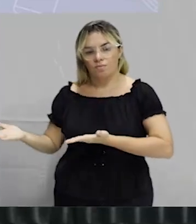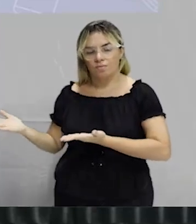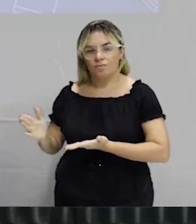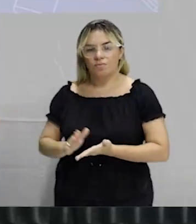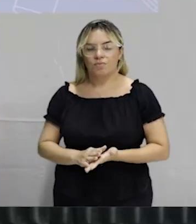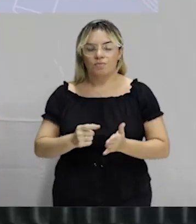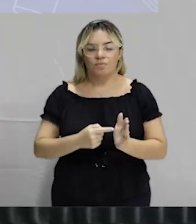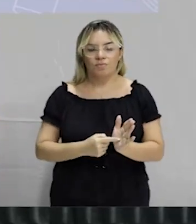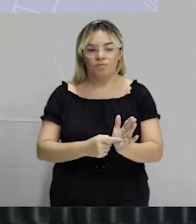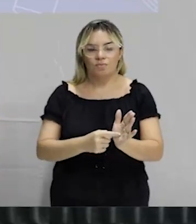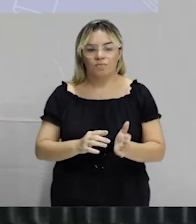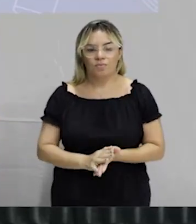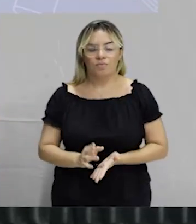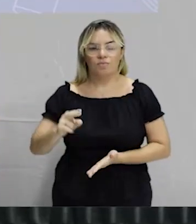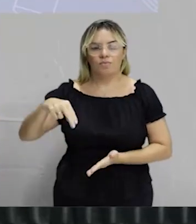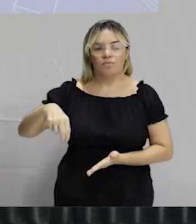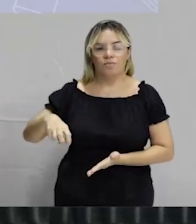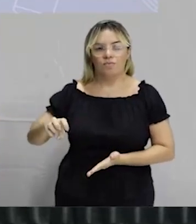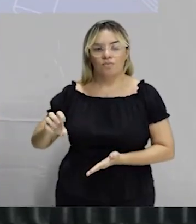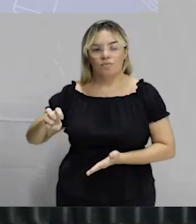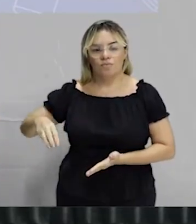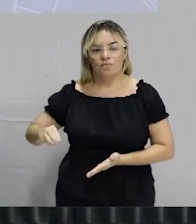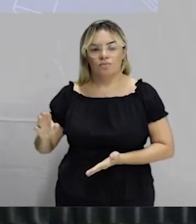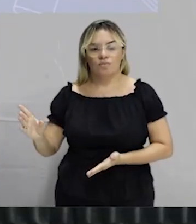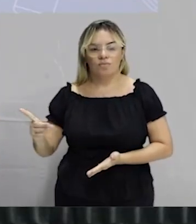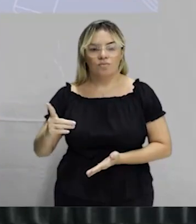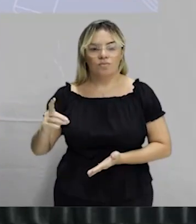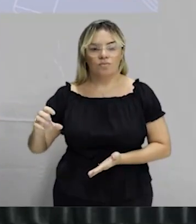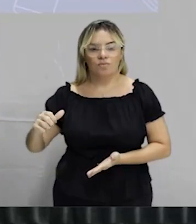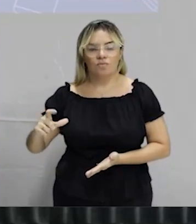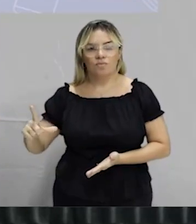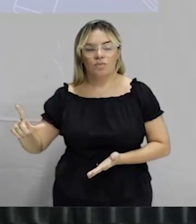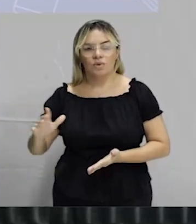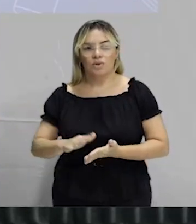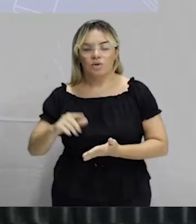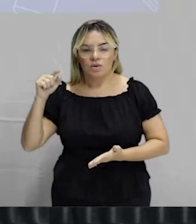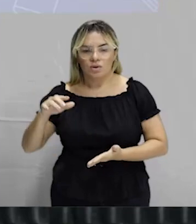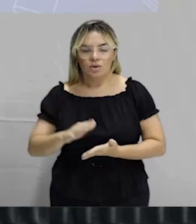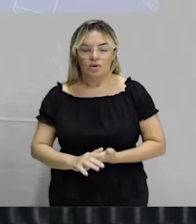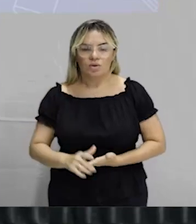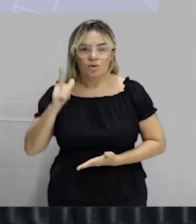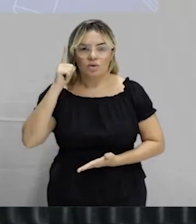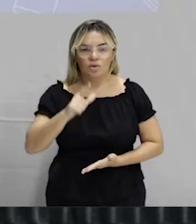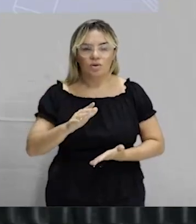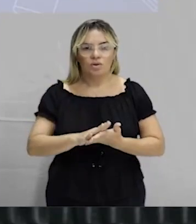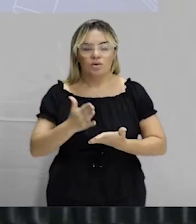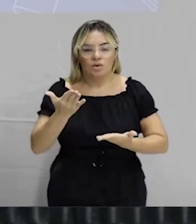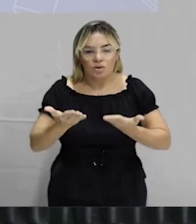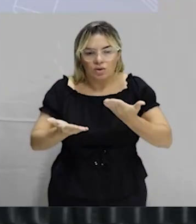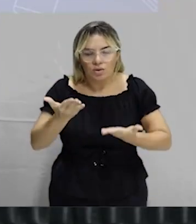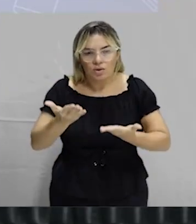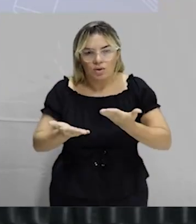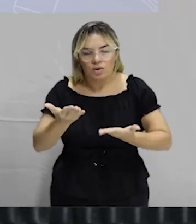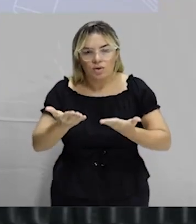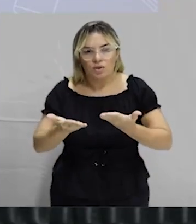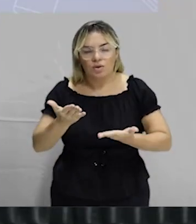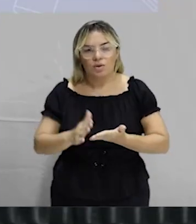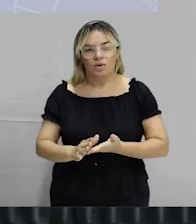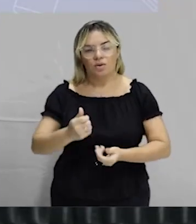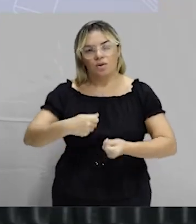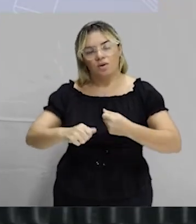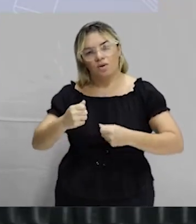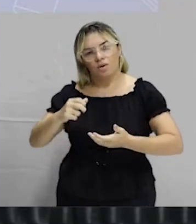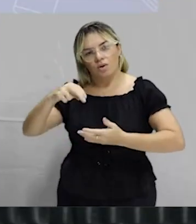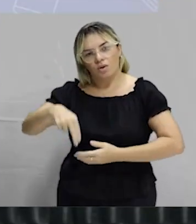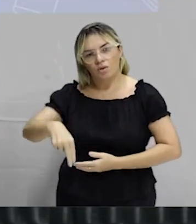onde o objetivo era garantir um equilíbrio para a economia norte-americana, um equilíbrio no que